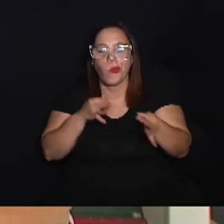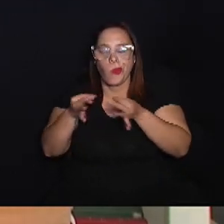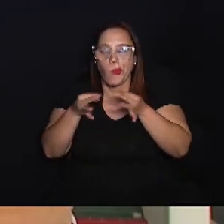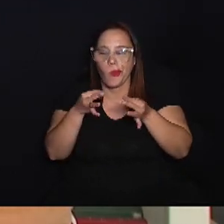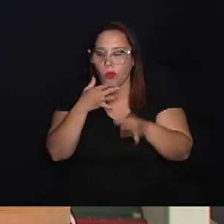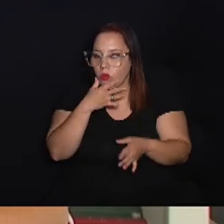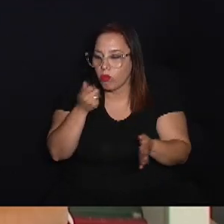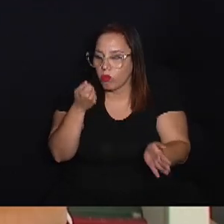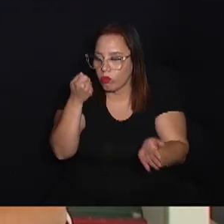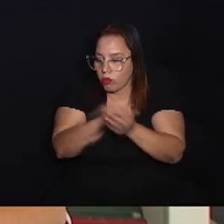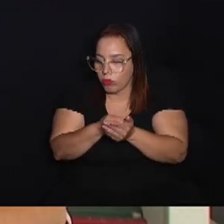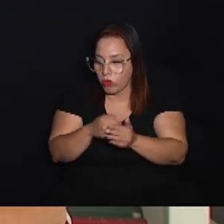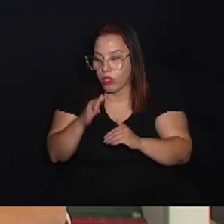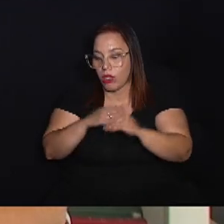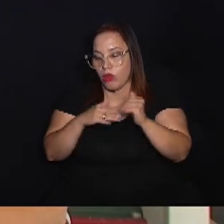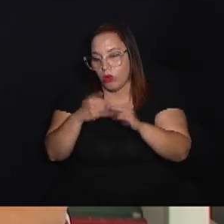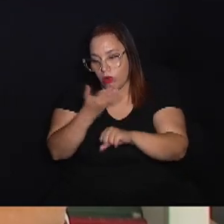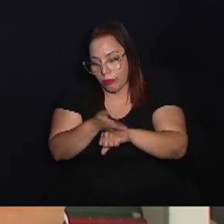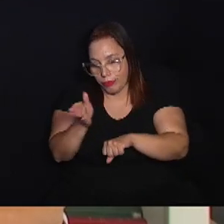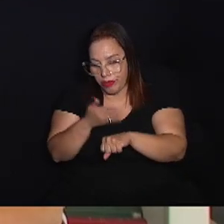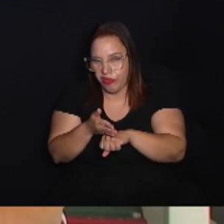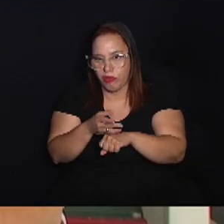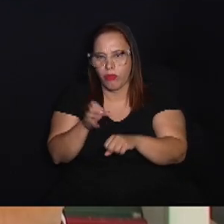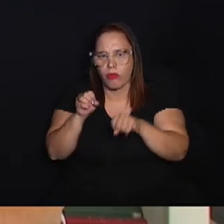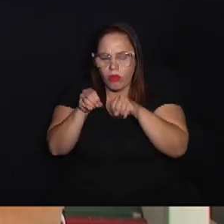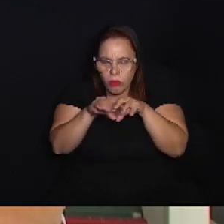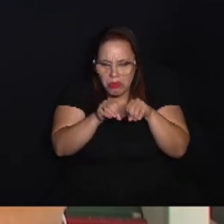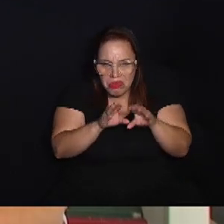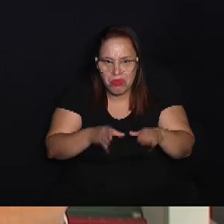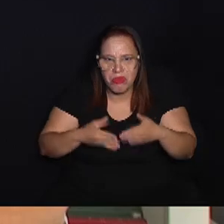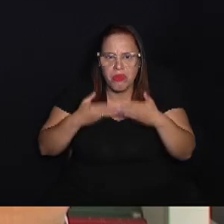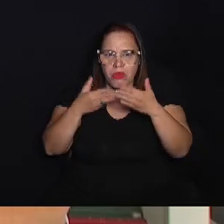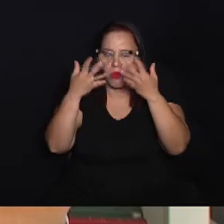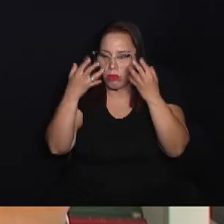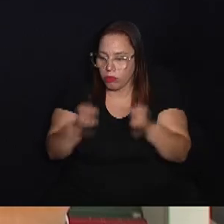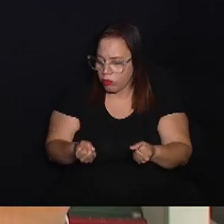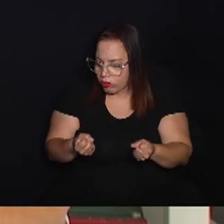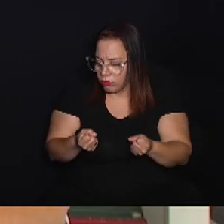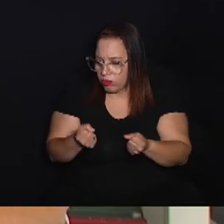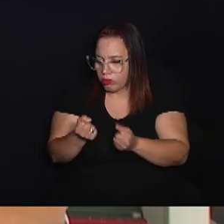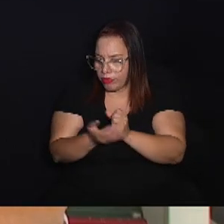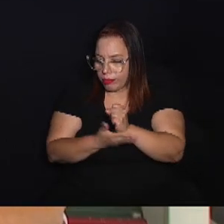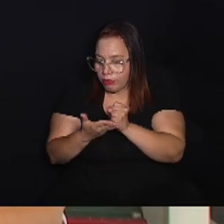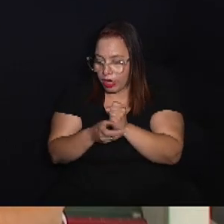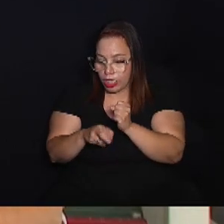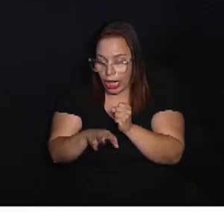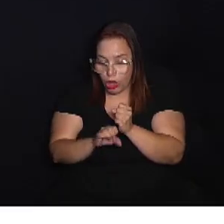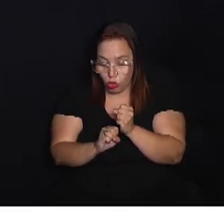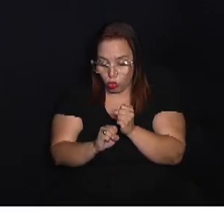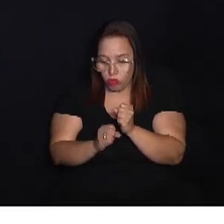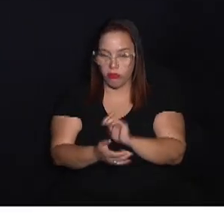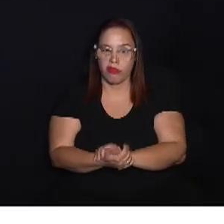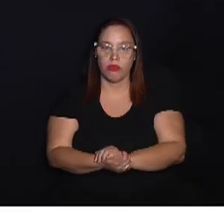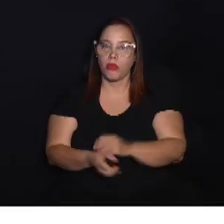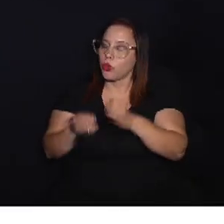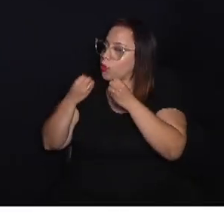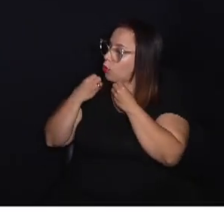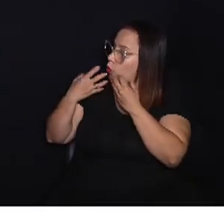são aplicados na prática para que essa informação seja recuperada em bases de dados. Muito